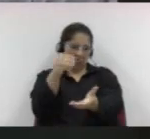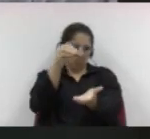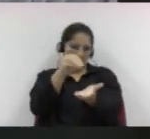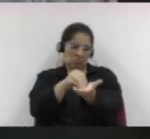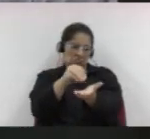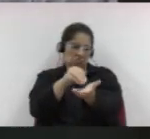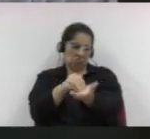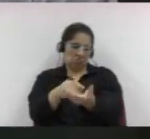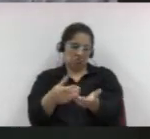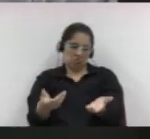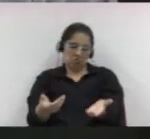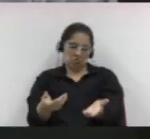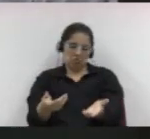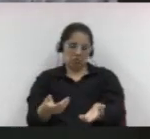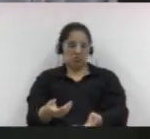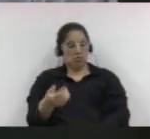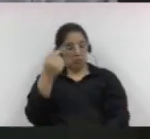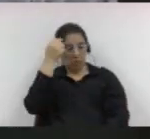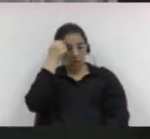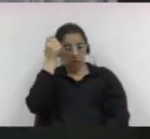tem solução sim.